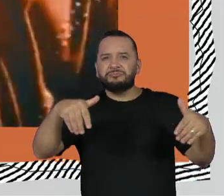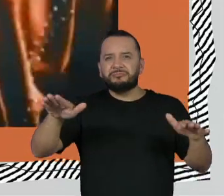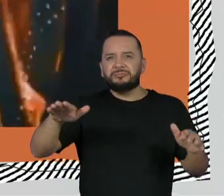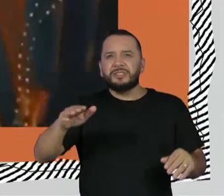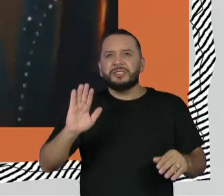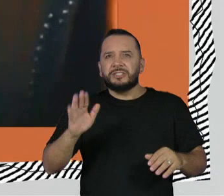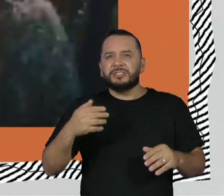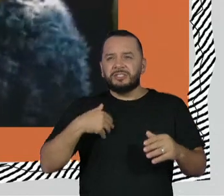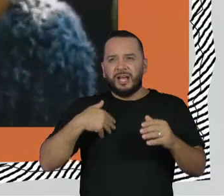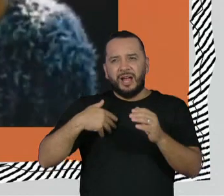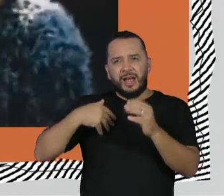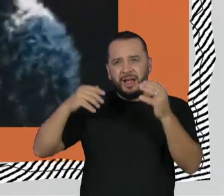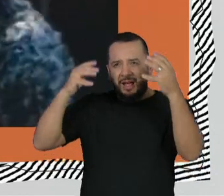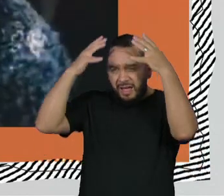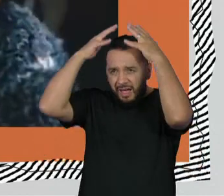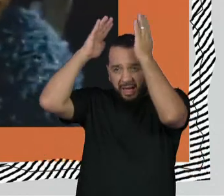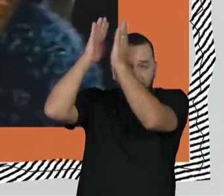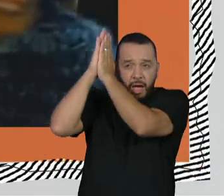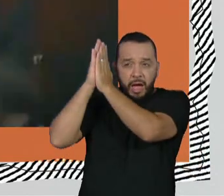esticado.